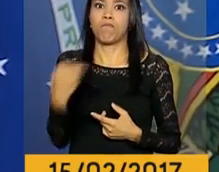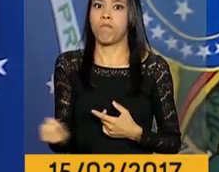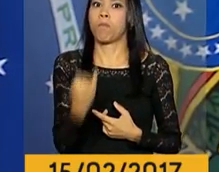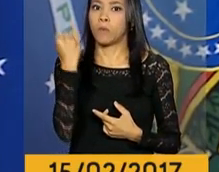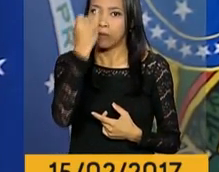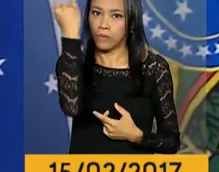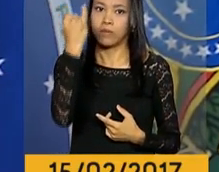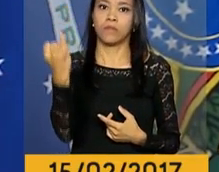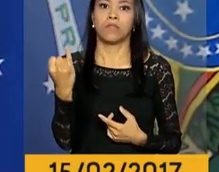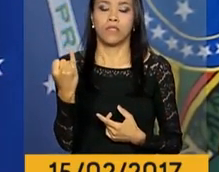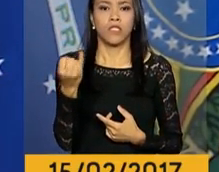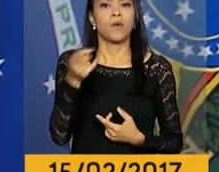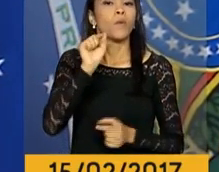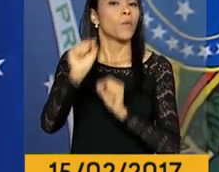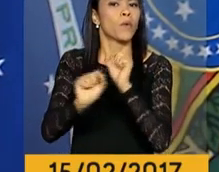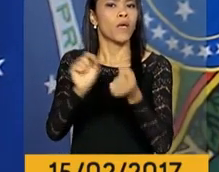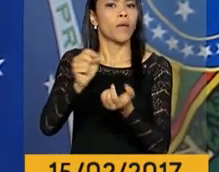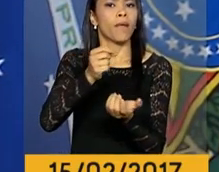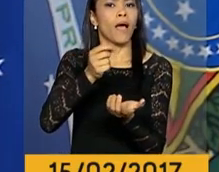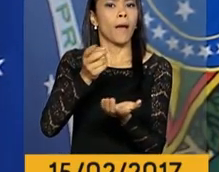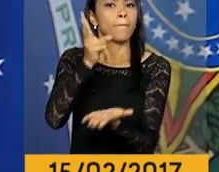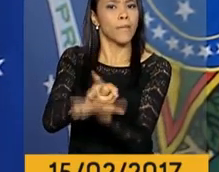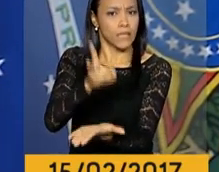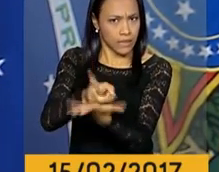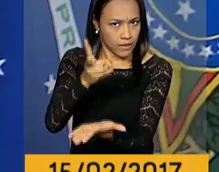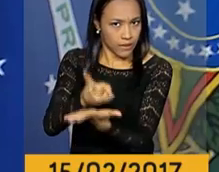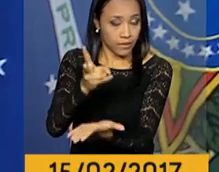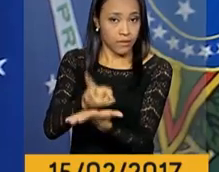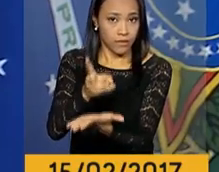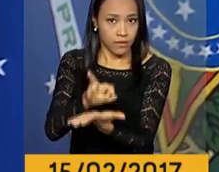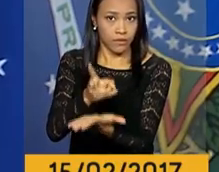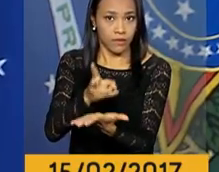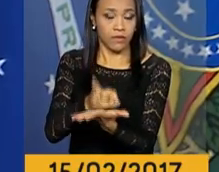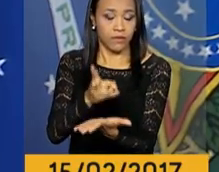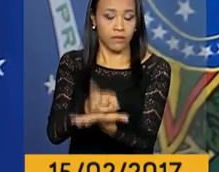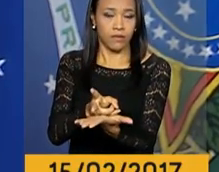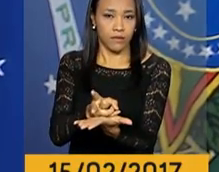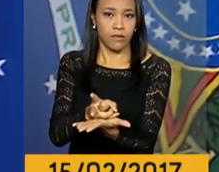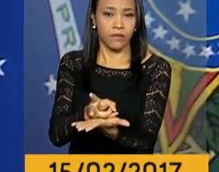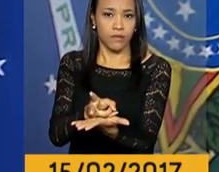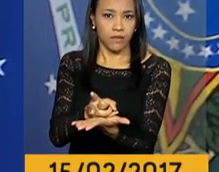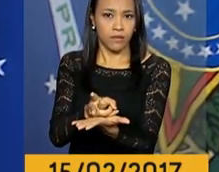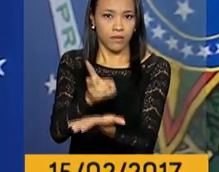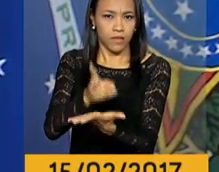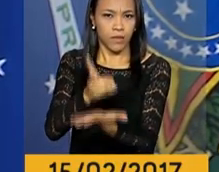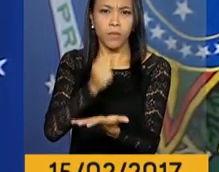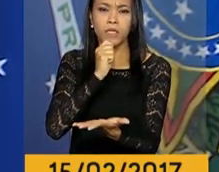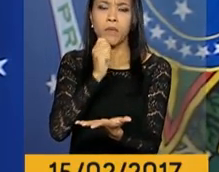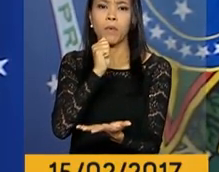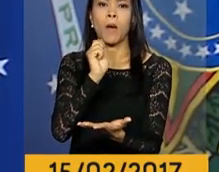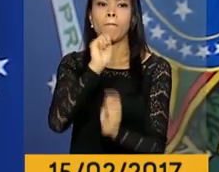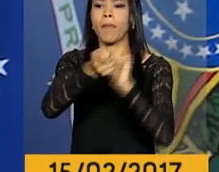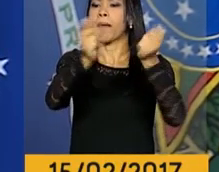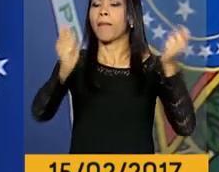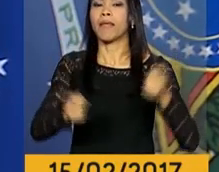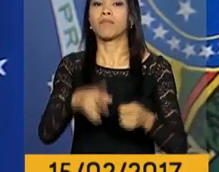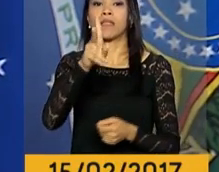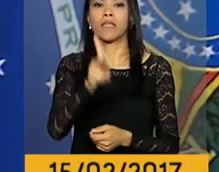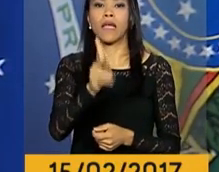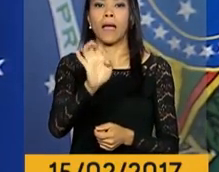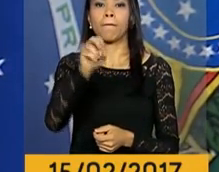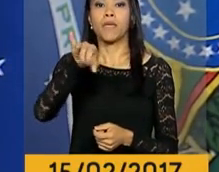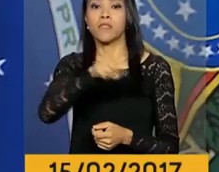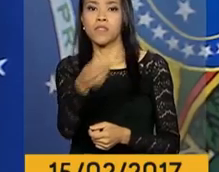para preservá-la, especialmente no tocante ao pagamento das pensões no futuro. Mas mais